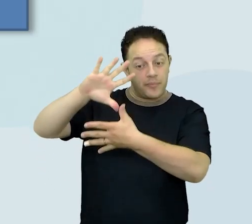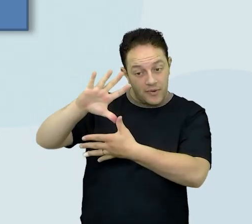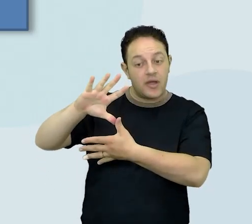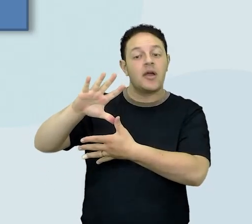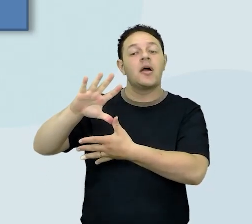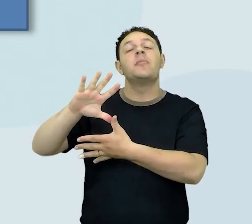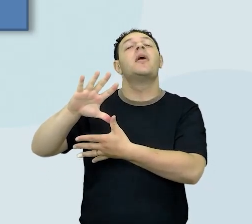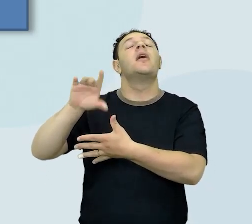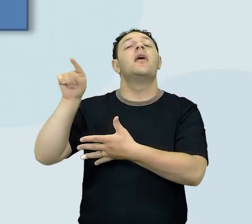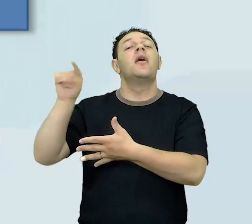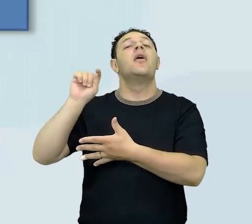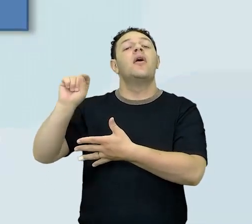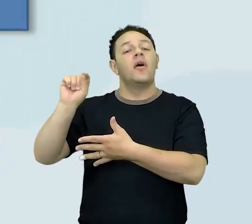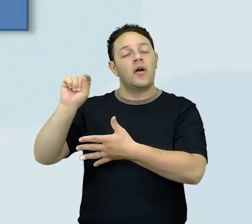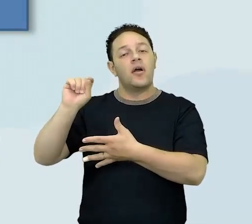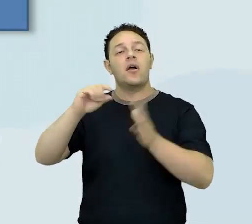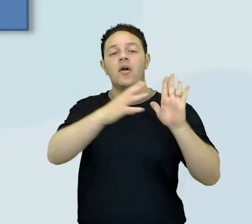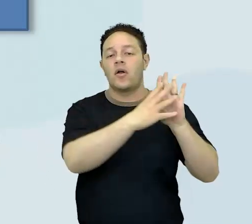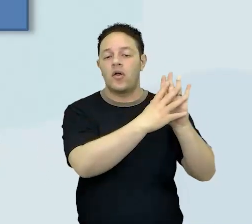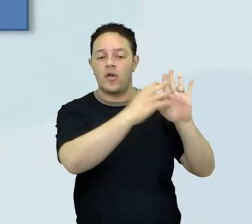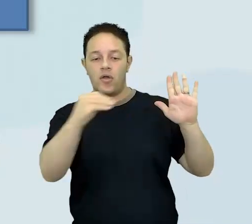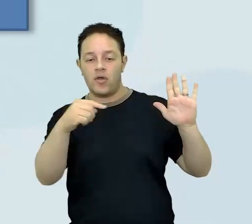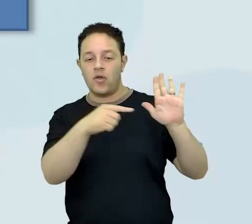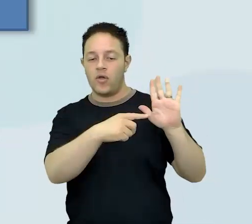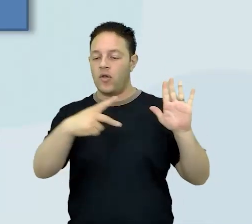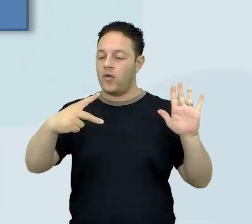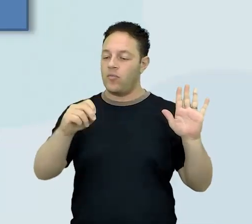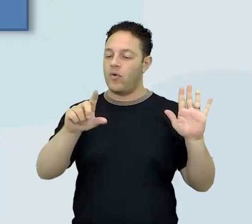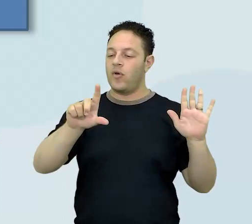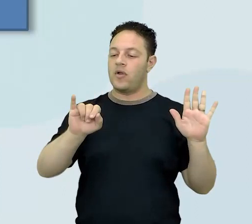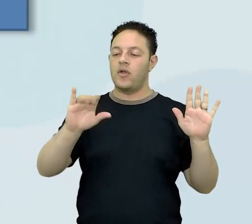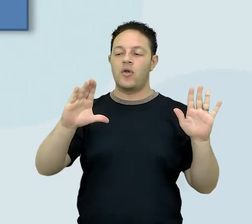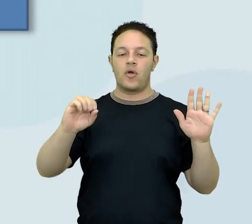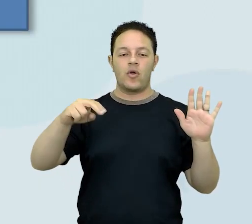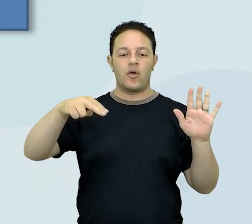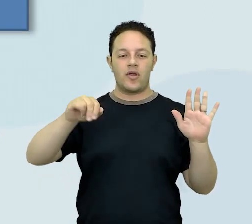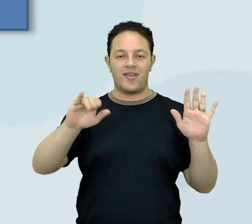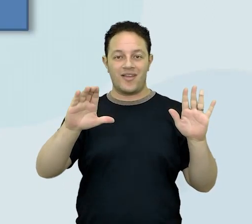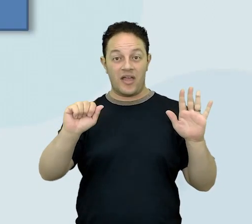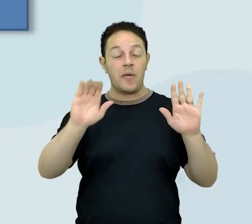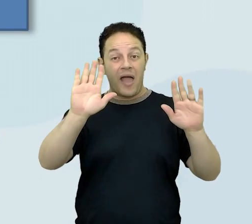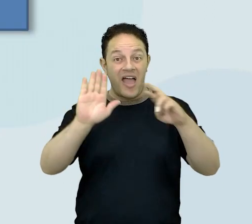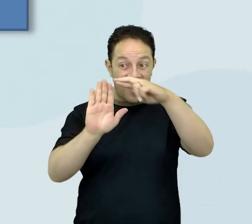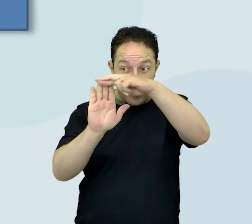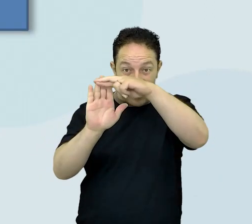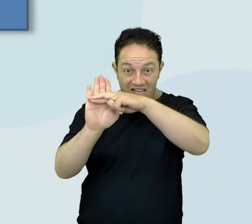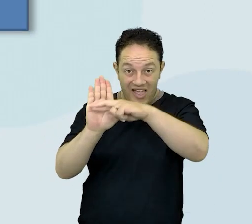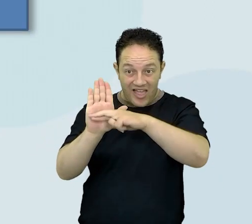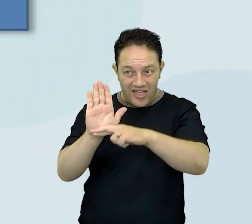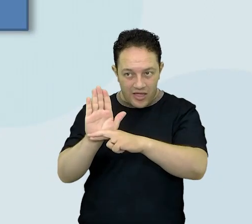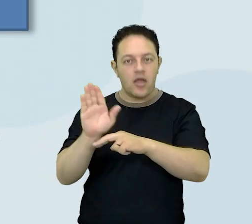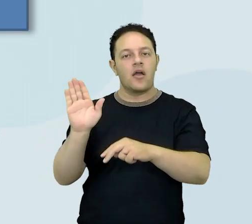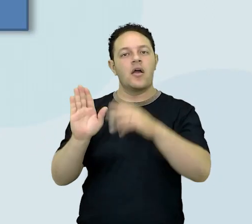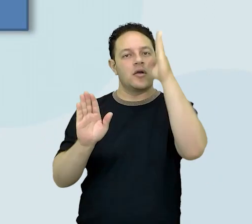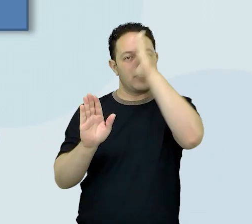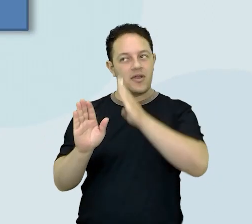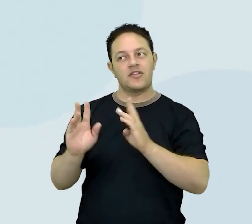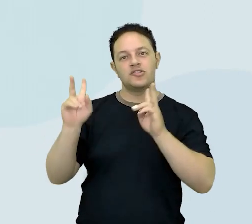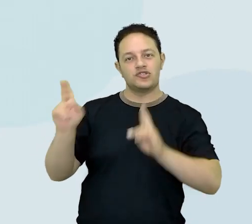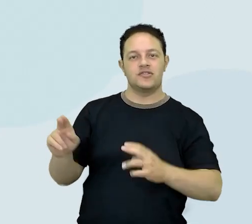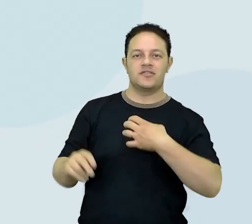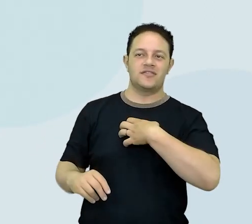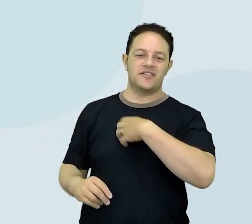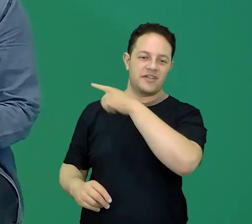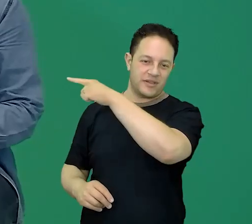ele seguiu, né, a projeção policônica. Por quê? Por convenção, por regra, os mapas brasileiros seguem esse